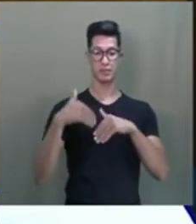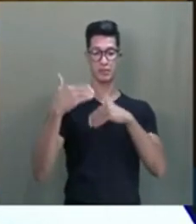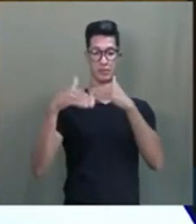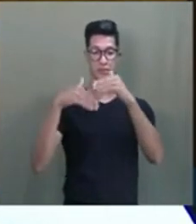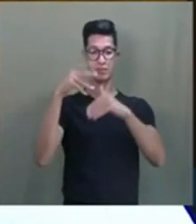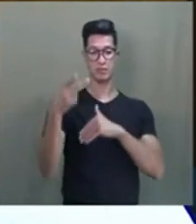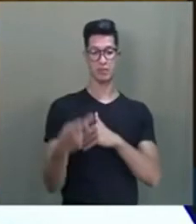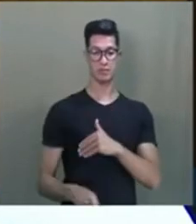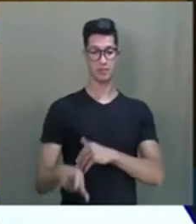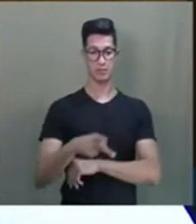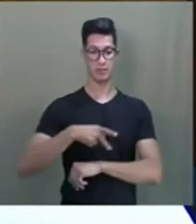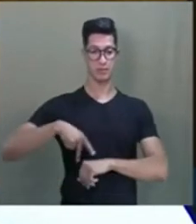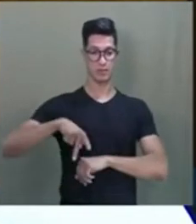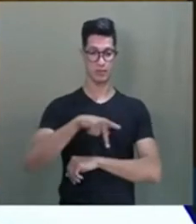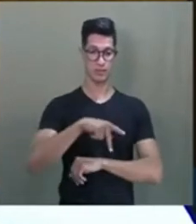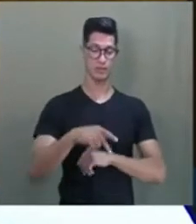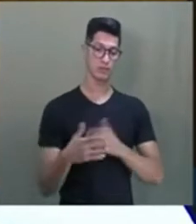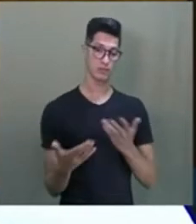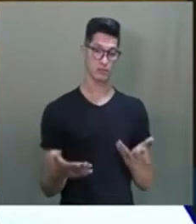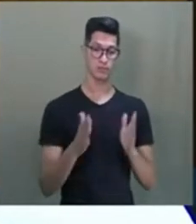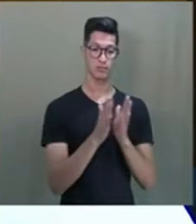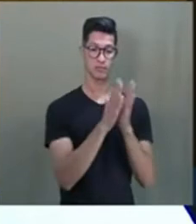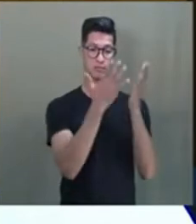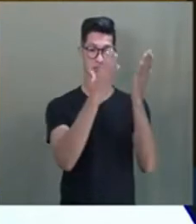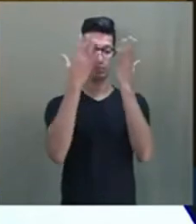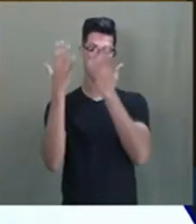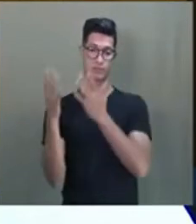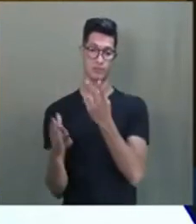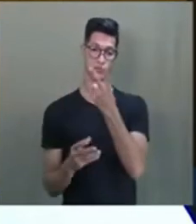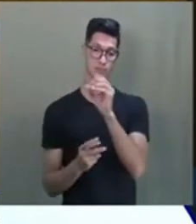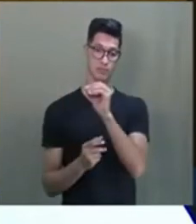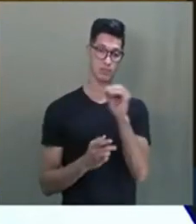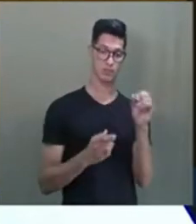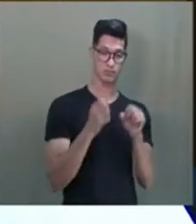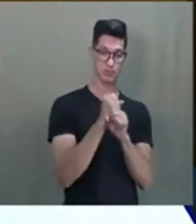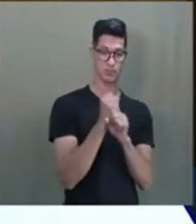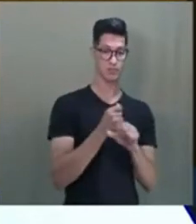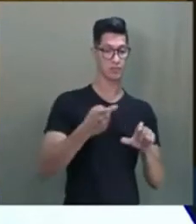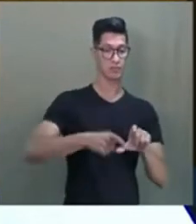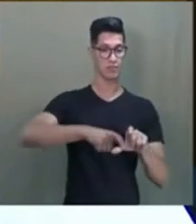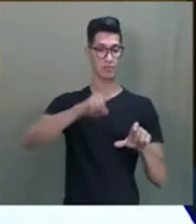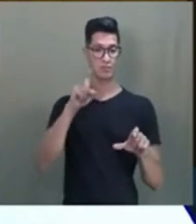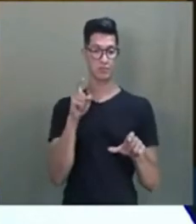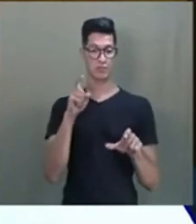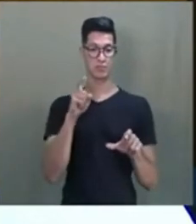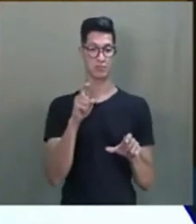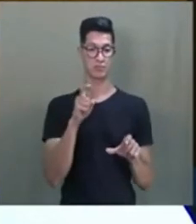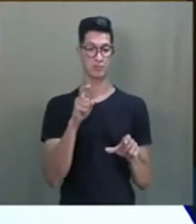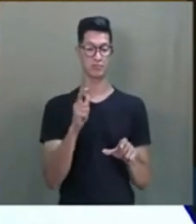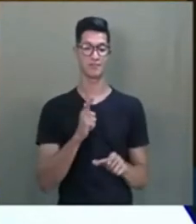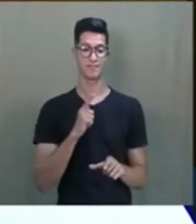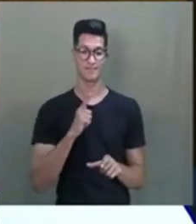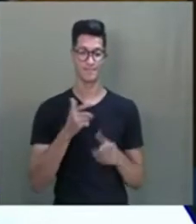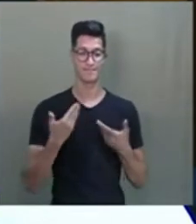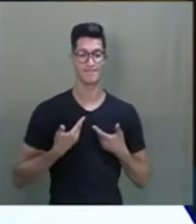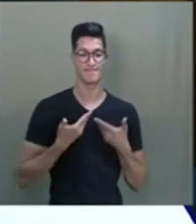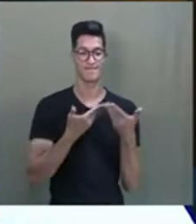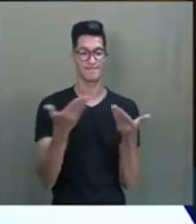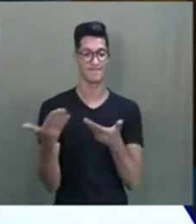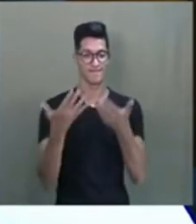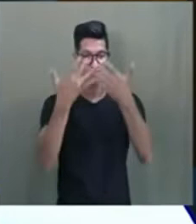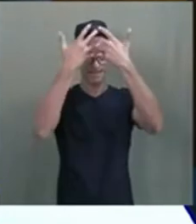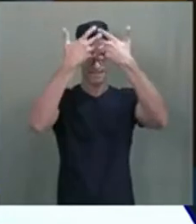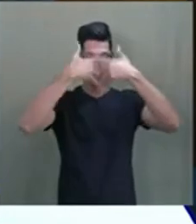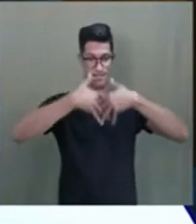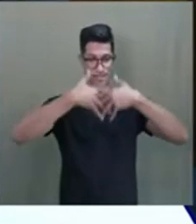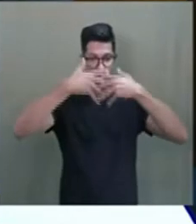deste país. As celebrações do bicentenário da independência nos têm convidado a refletir